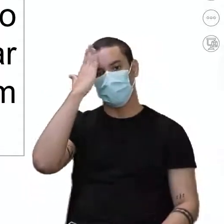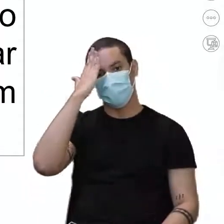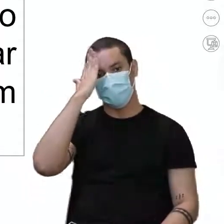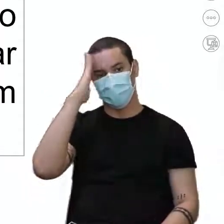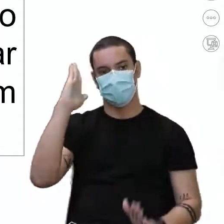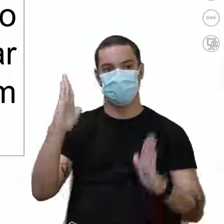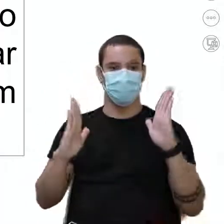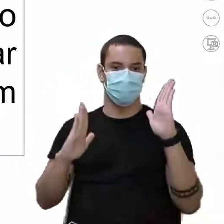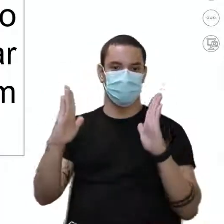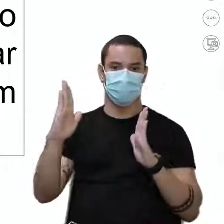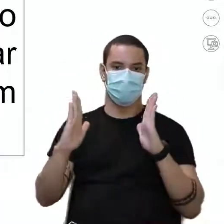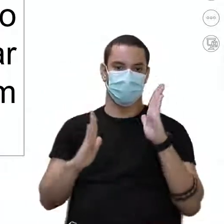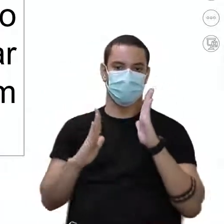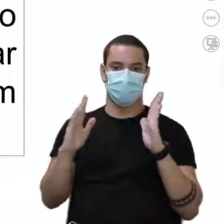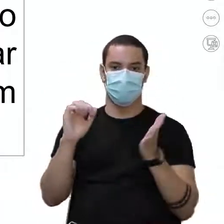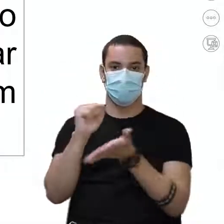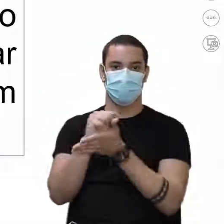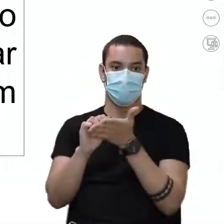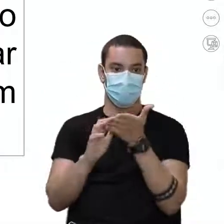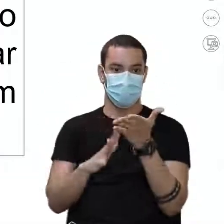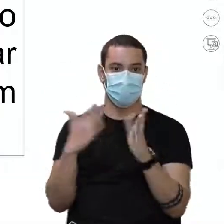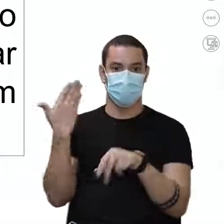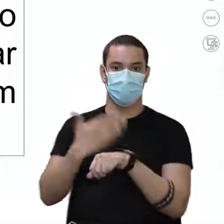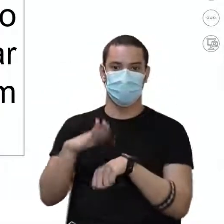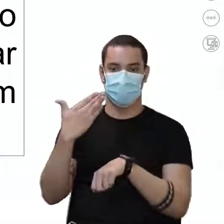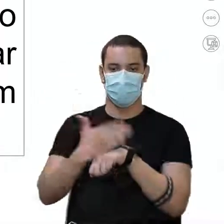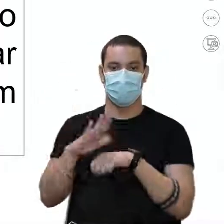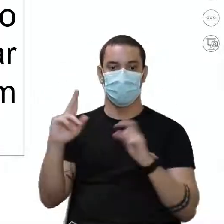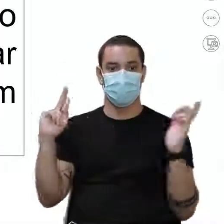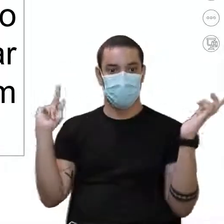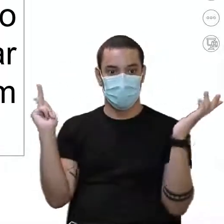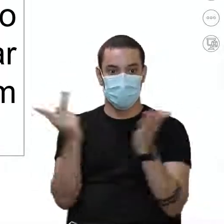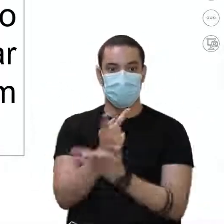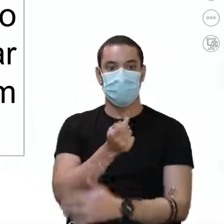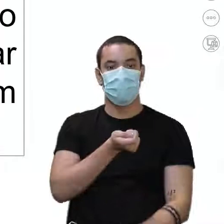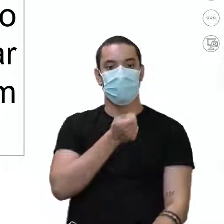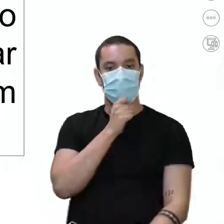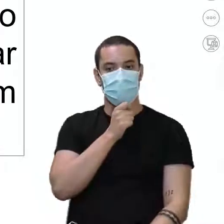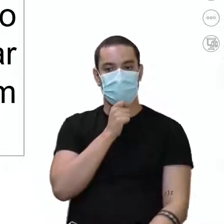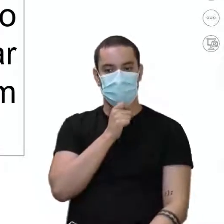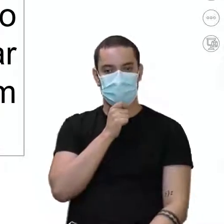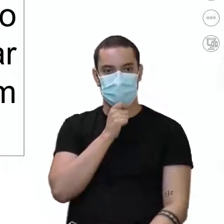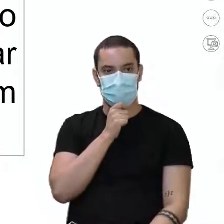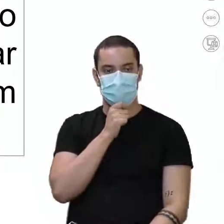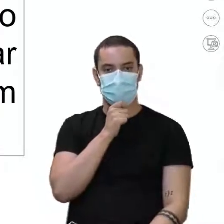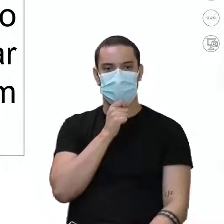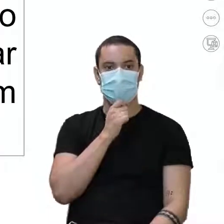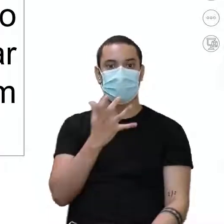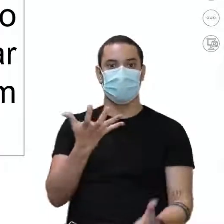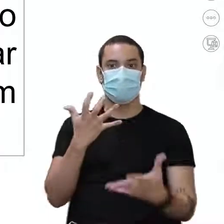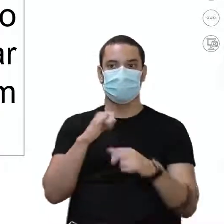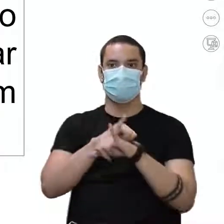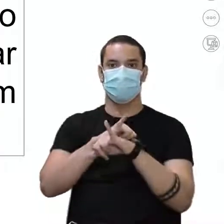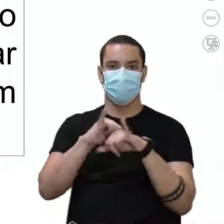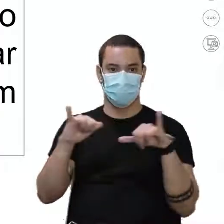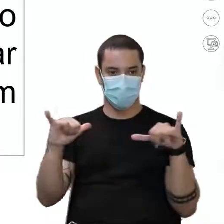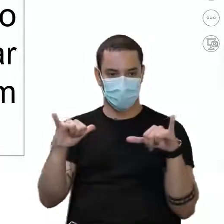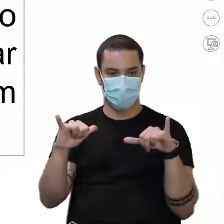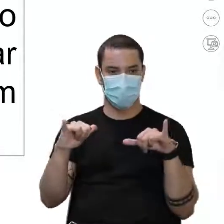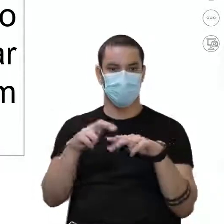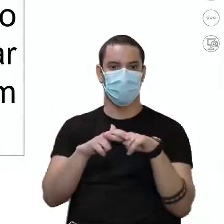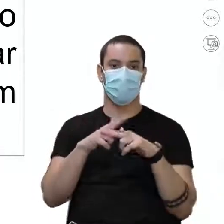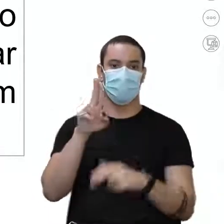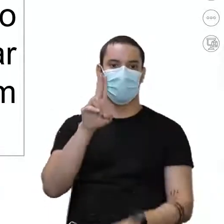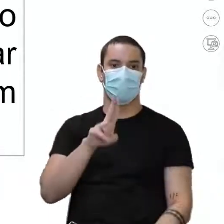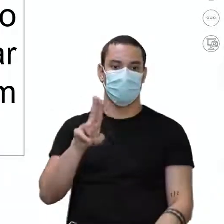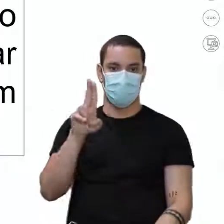duração de uma atividade que ainda está acontecendo. Olha aí, quando queremos informar ou saber a duração. Aí você vai usar a